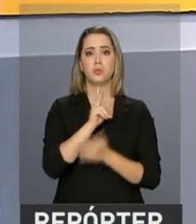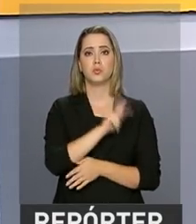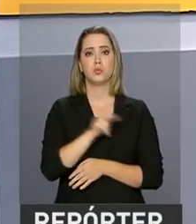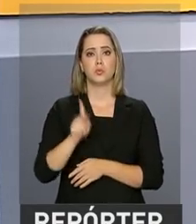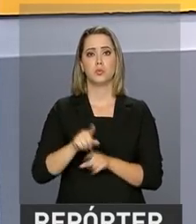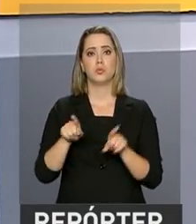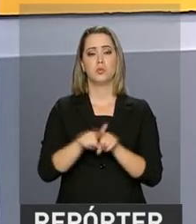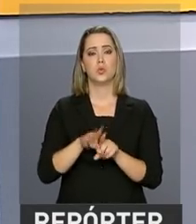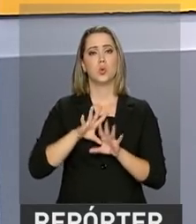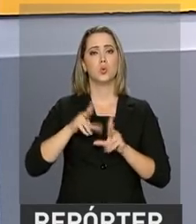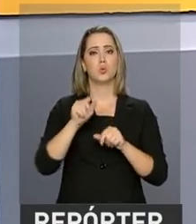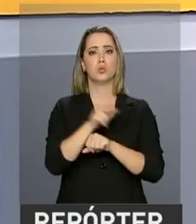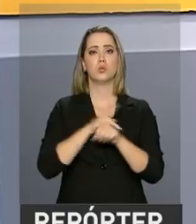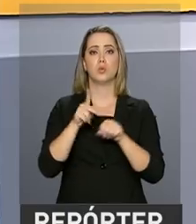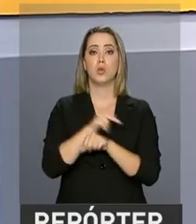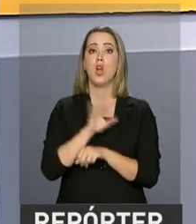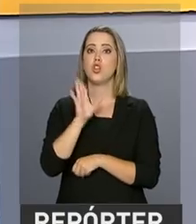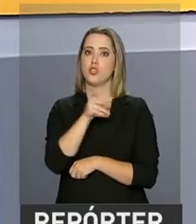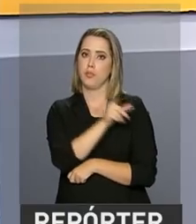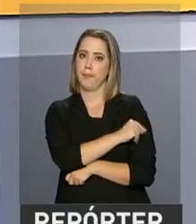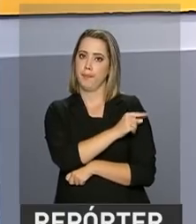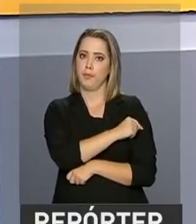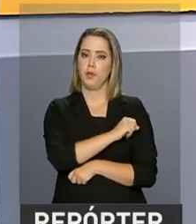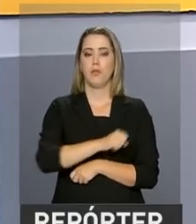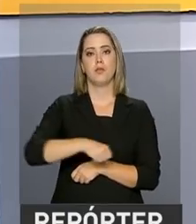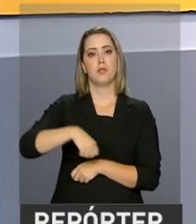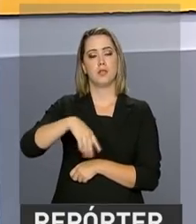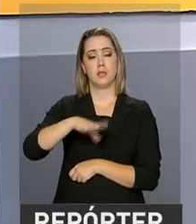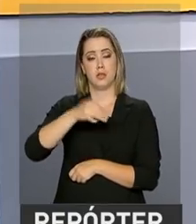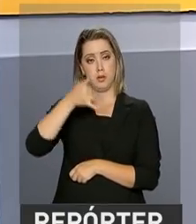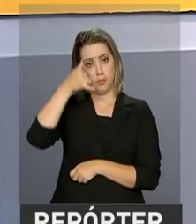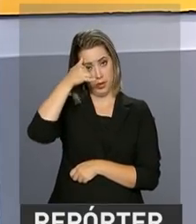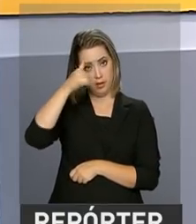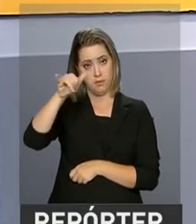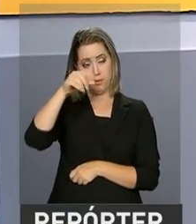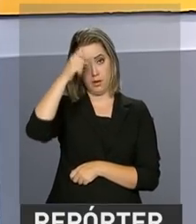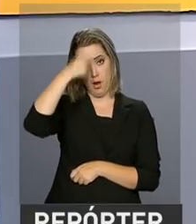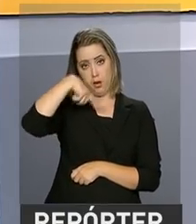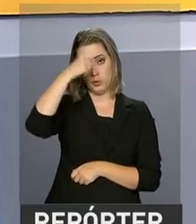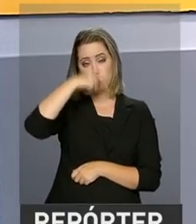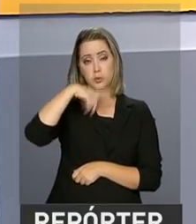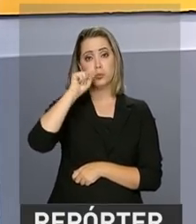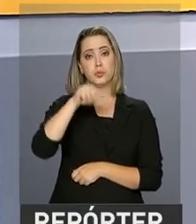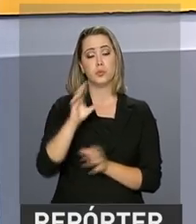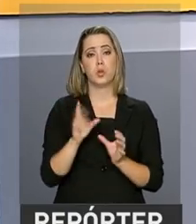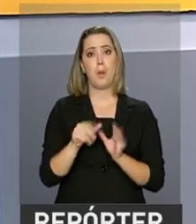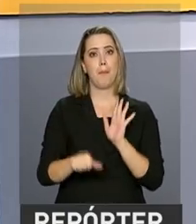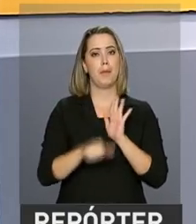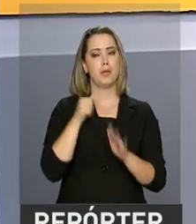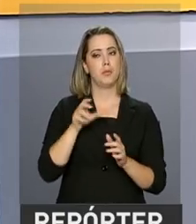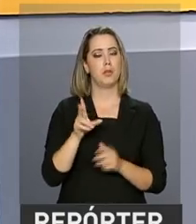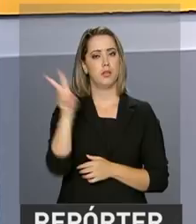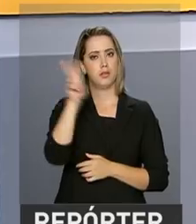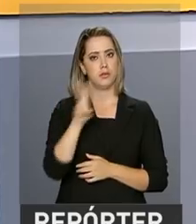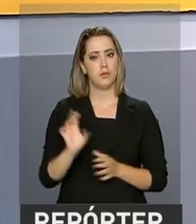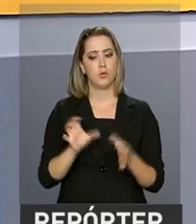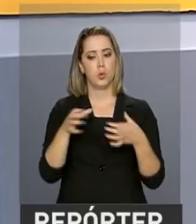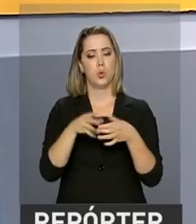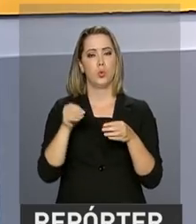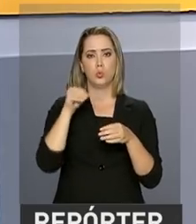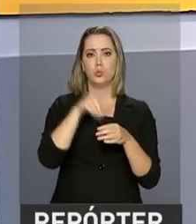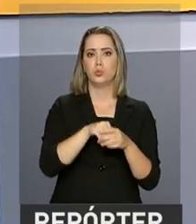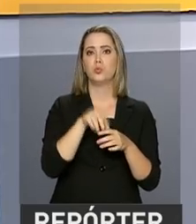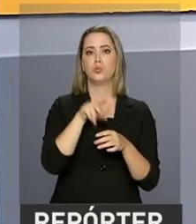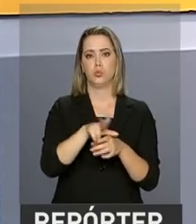país estão sendo vacinados contra a gripe. É a primeira vez que eles são incluídos nos grupos prioritários para receber a